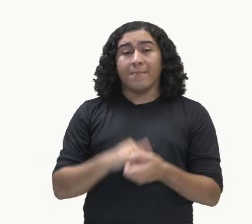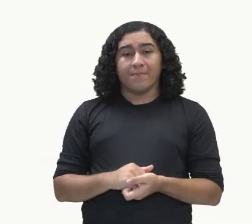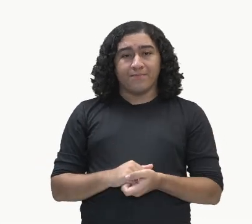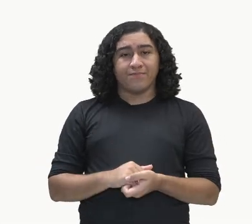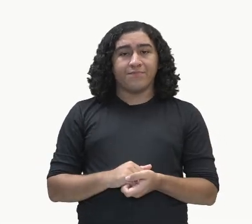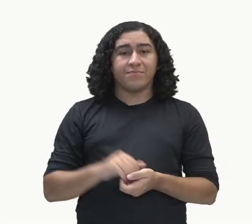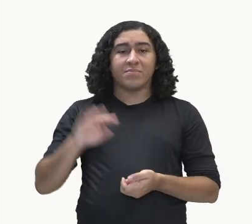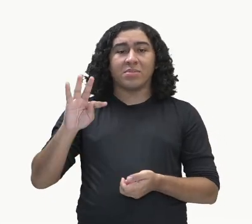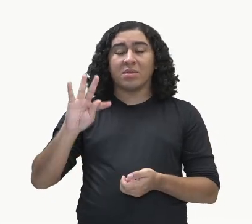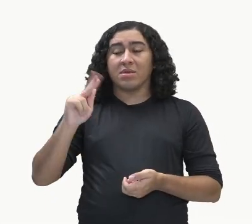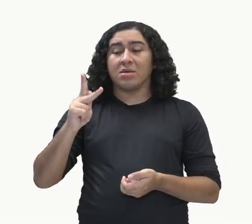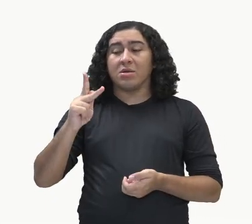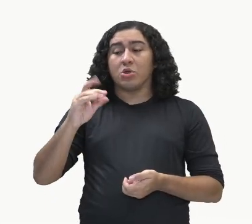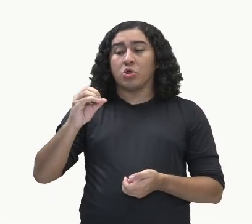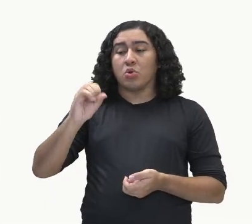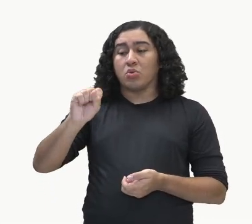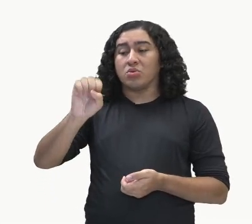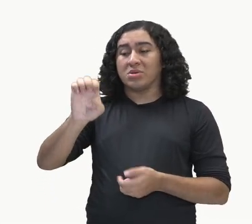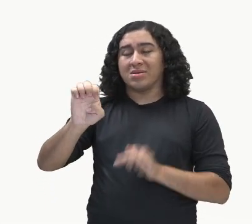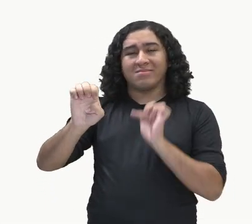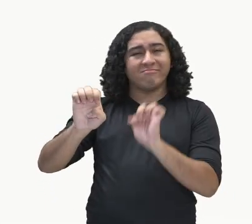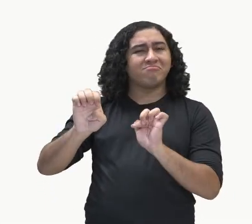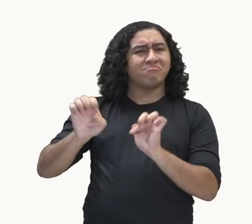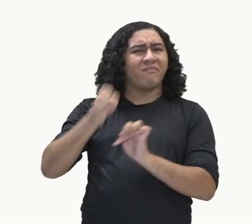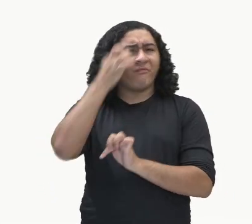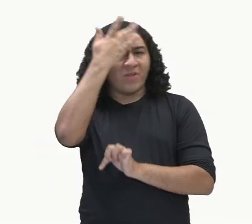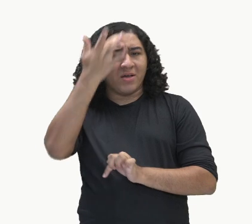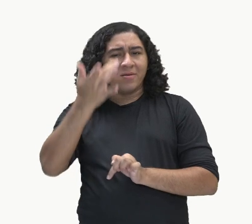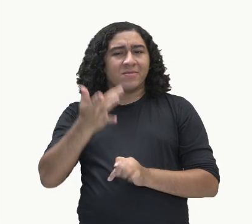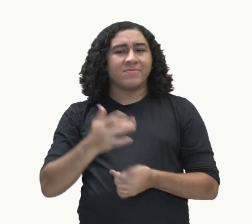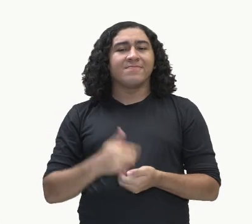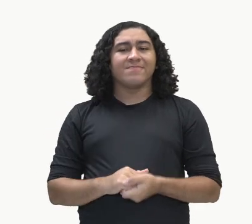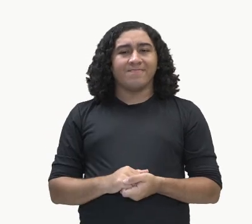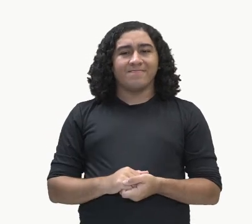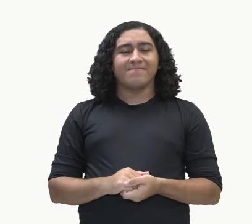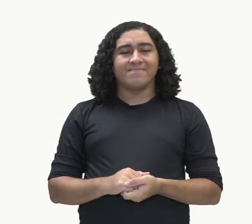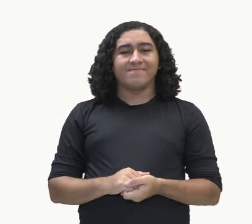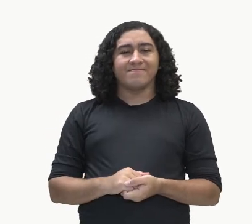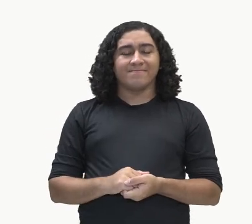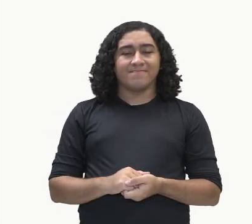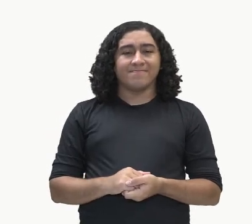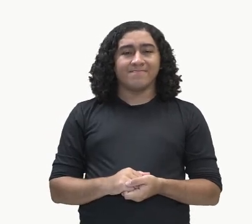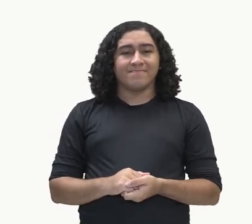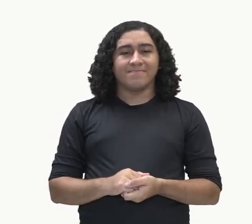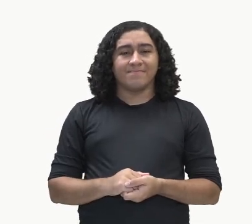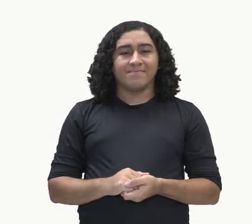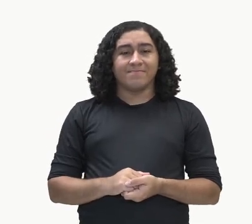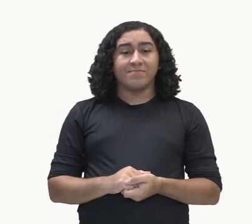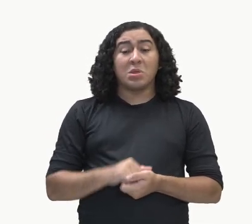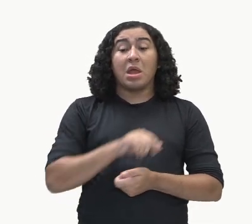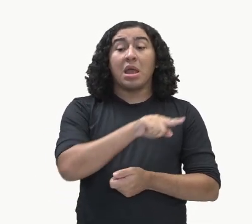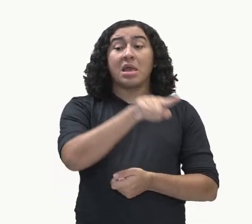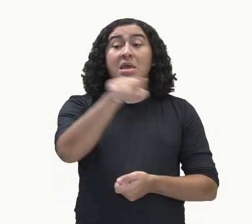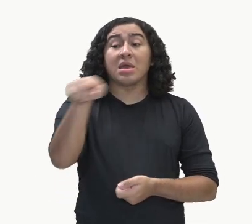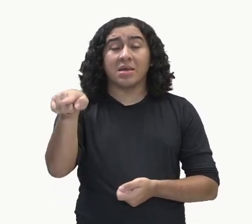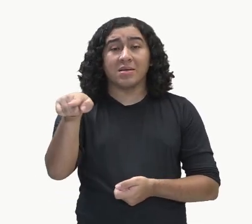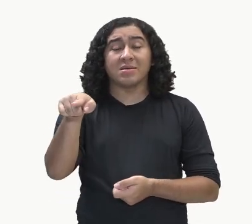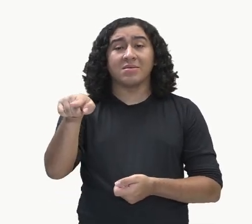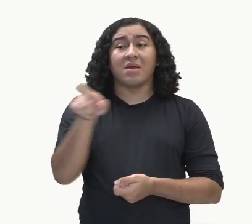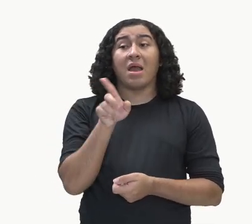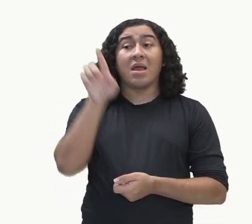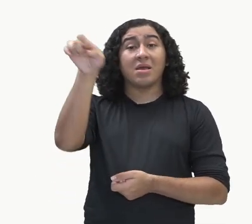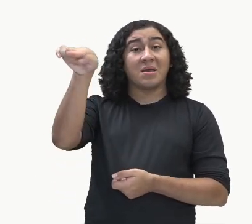ou those? Super easy, those agora. Aqueles ou aquelas, né?